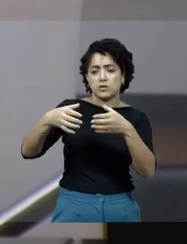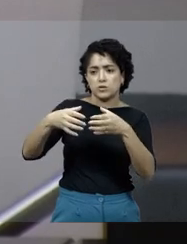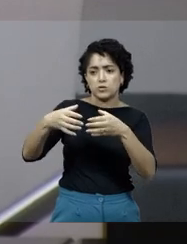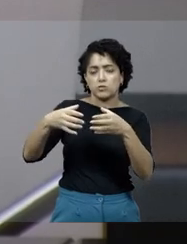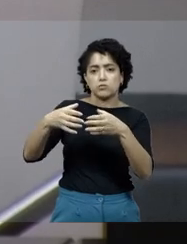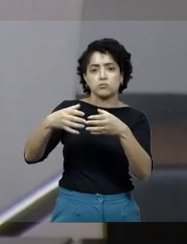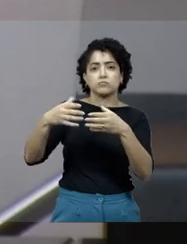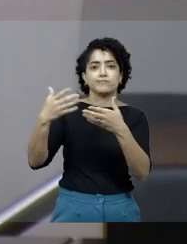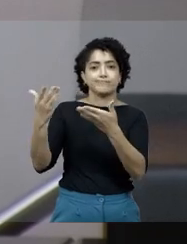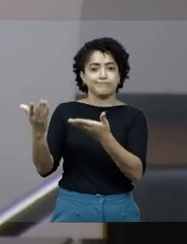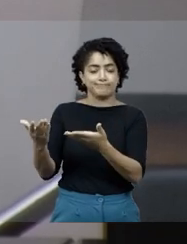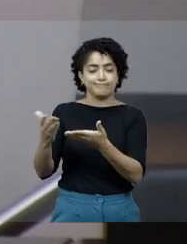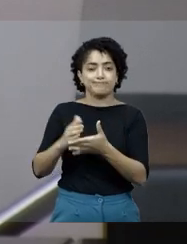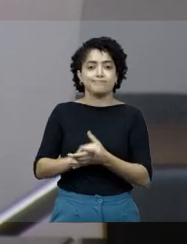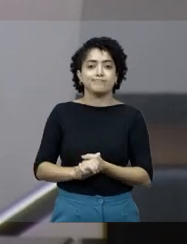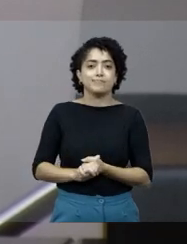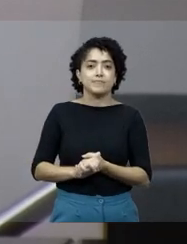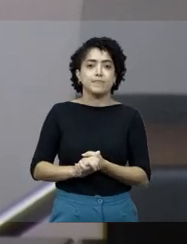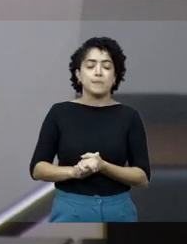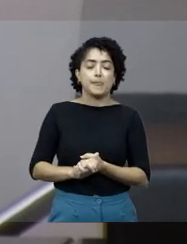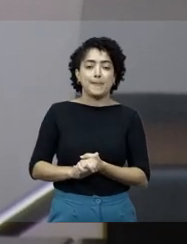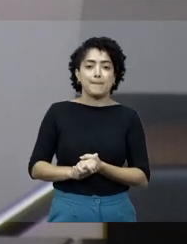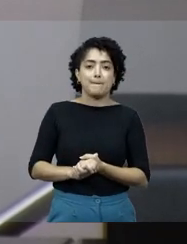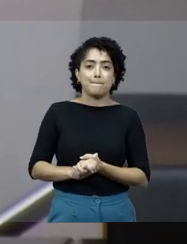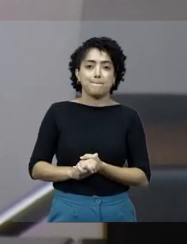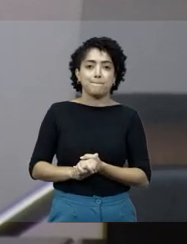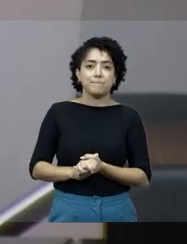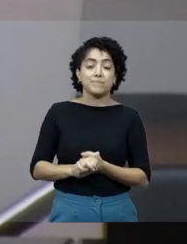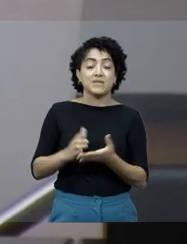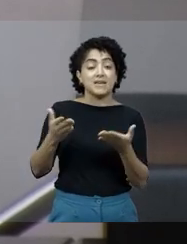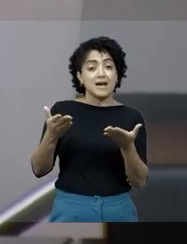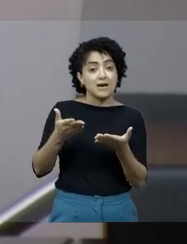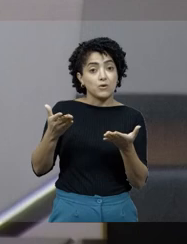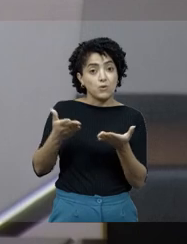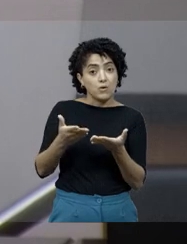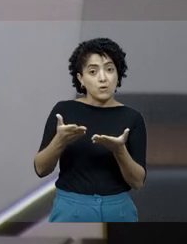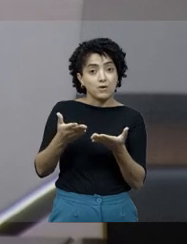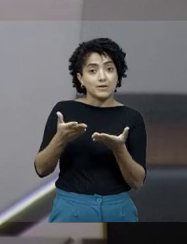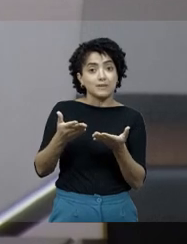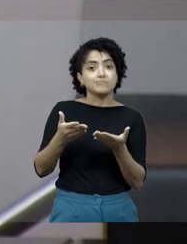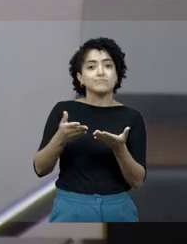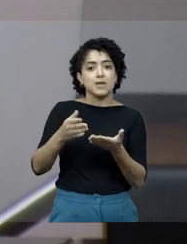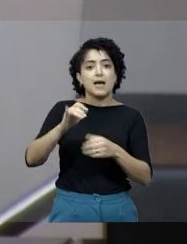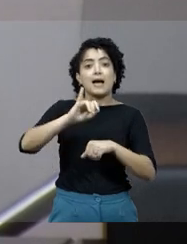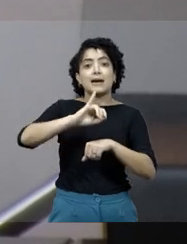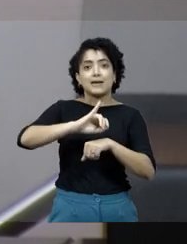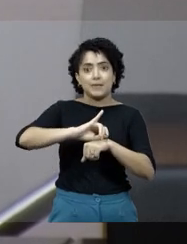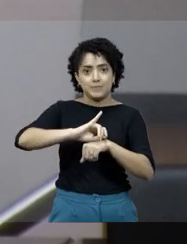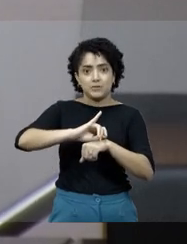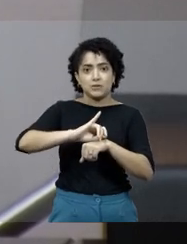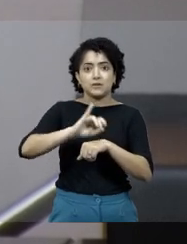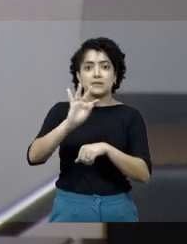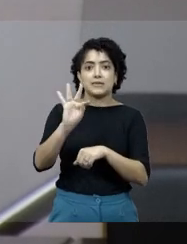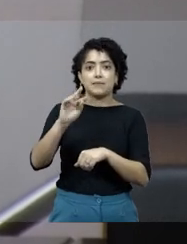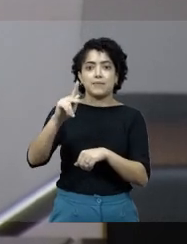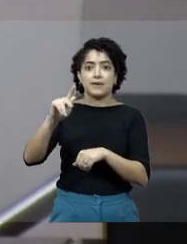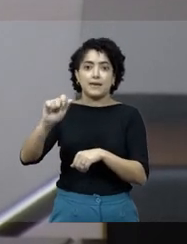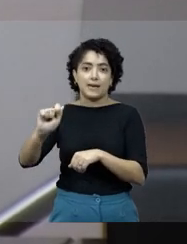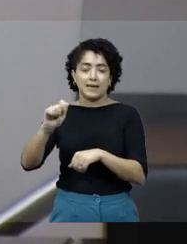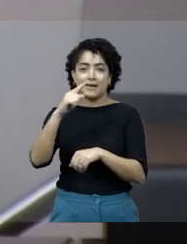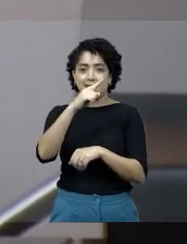do Estado. Nas grandes cidades do Estado. Agora, a capital brasileira da TPA,